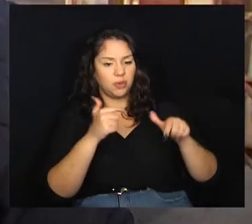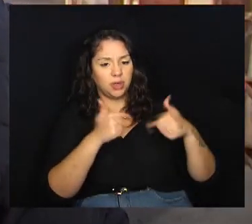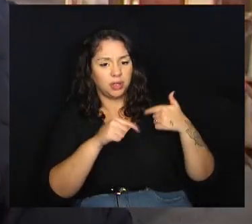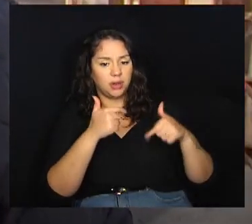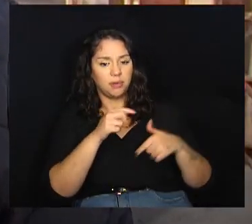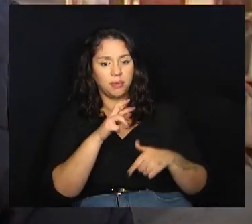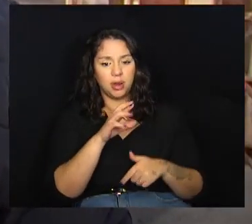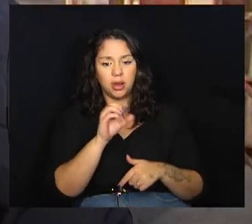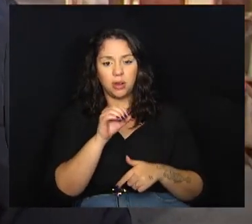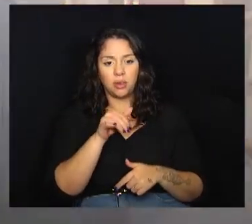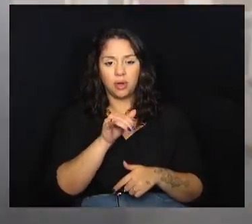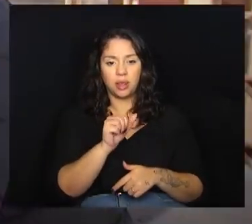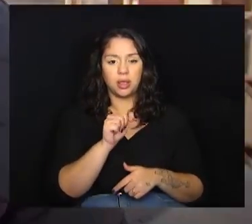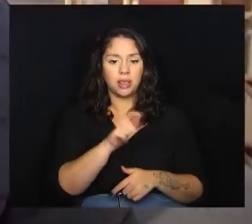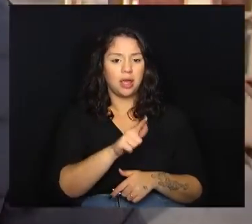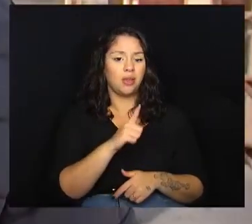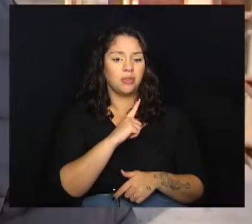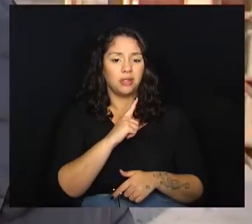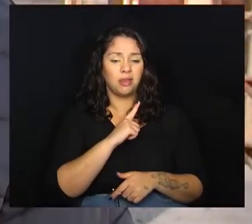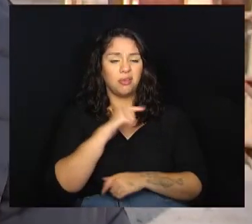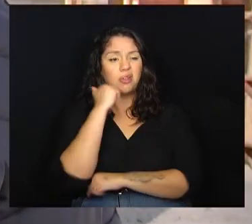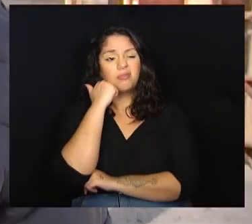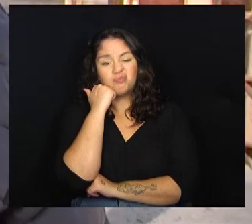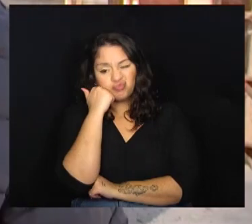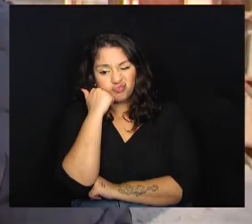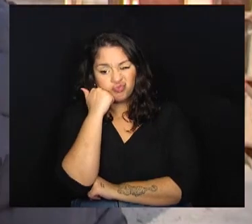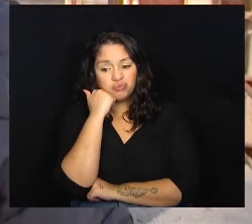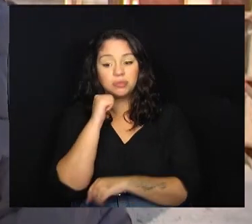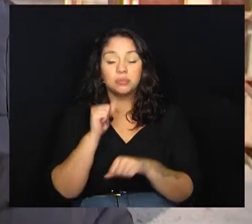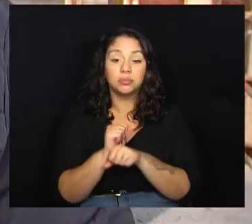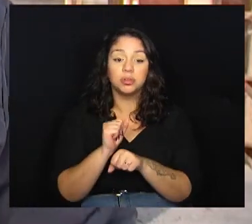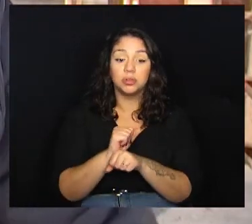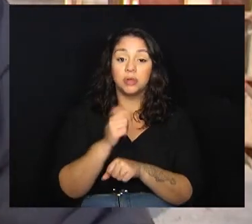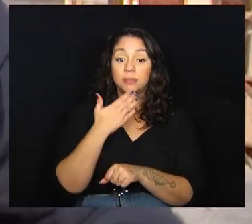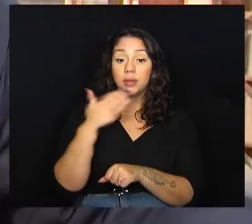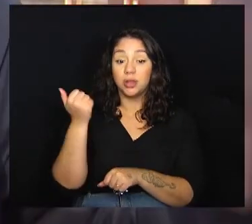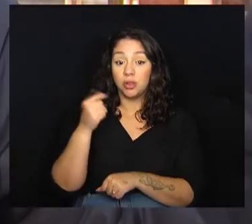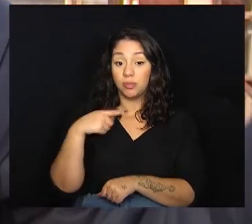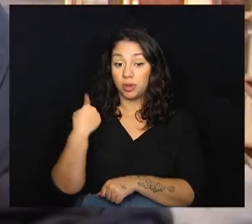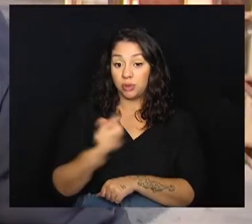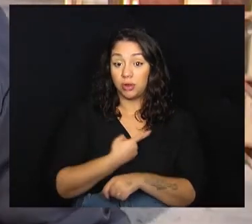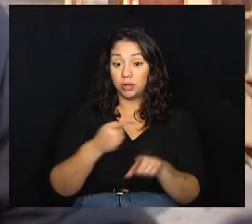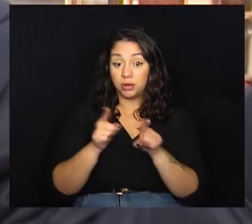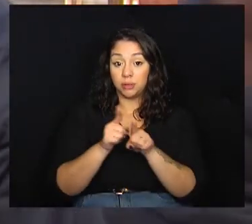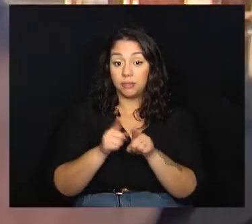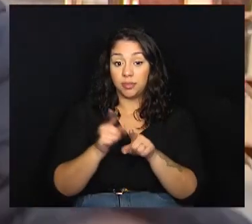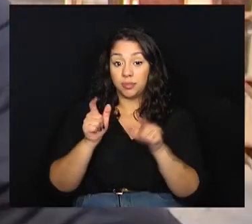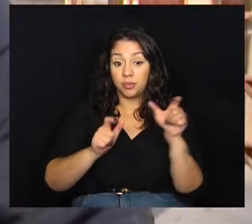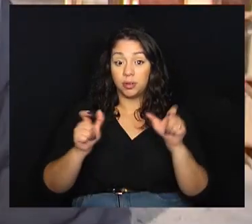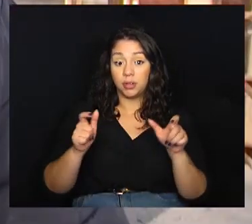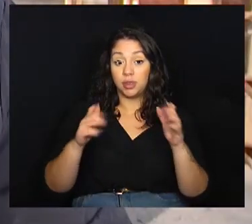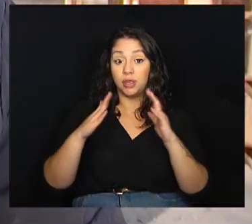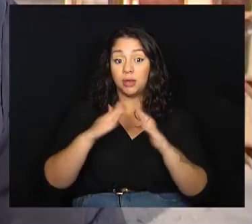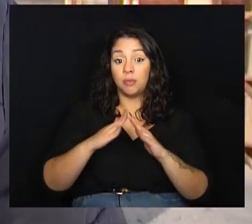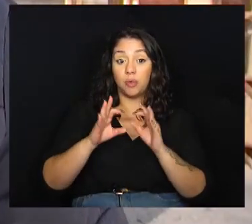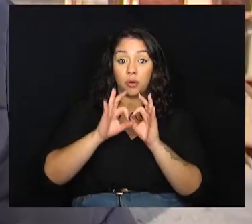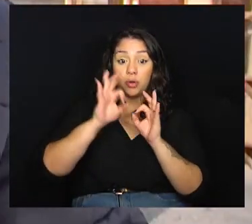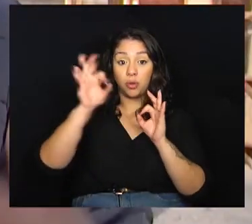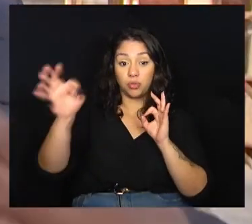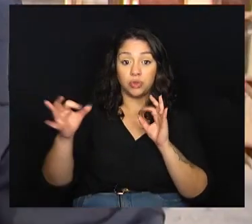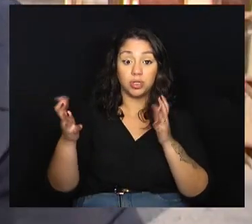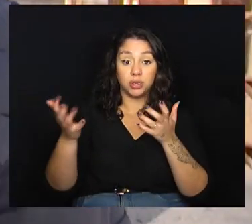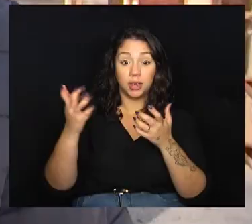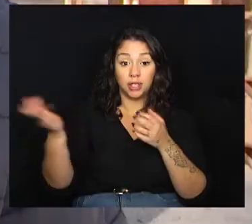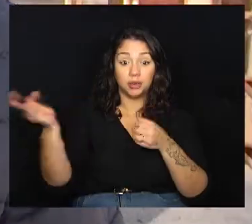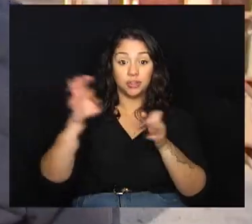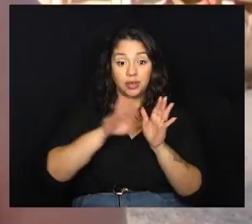Ficar no ponto de ônibus em pé, mas melhor para nós, nem só para nós, né? E para muitos que moram muito mais longe, que às vezes querem vir para cá, para a avenida, né? E tem